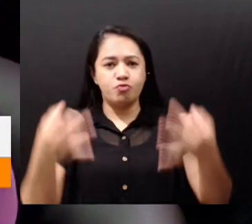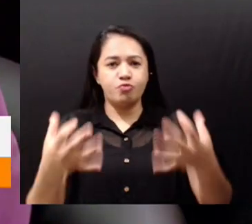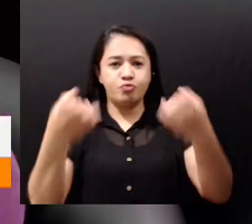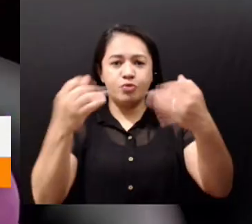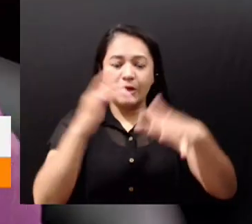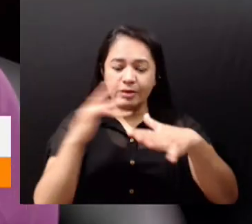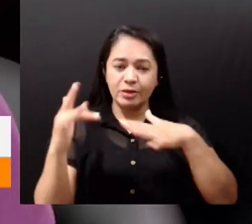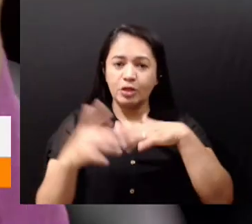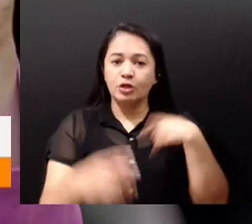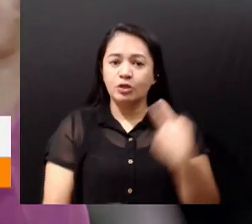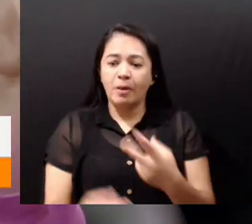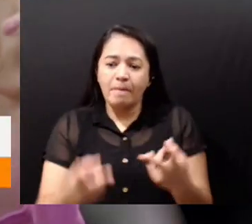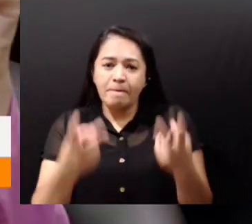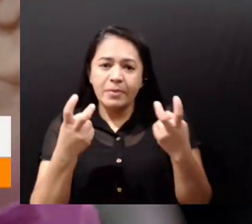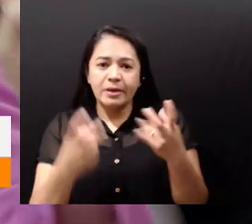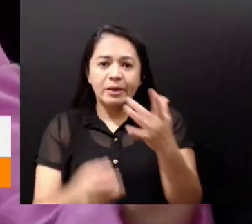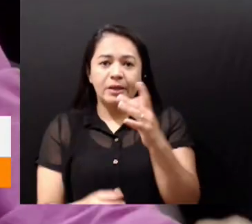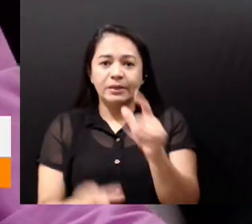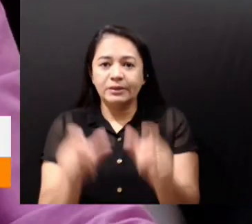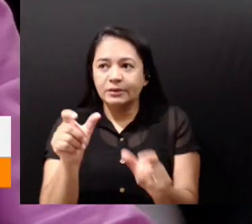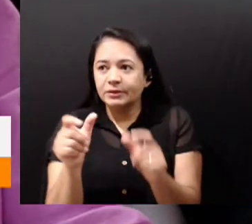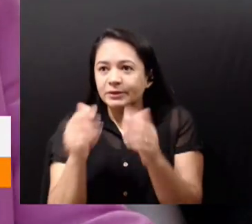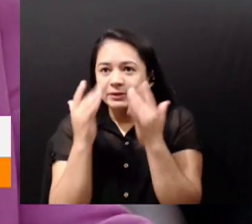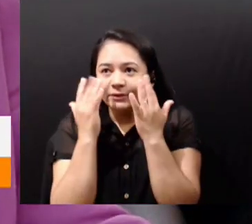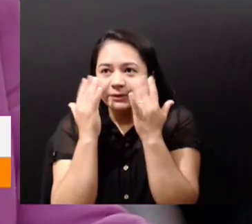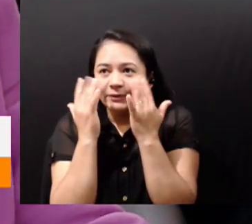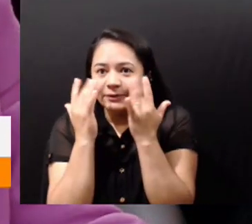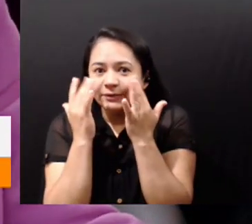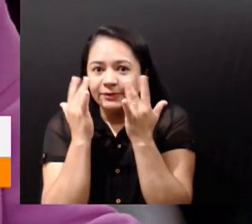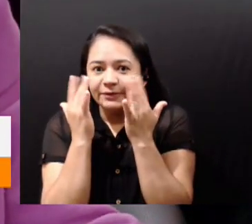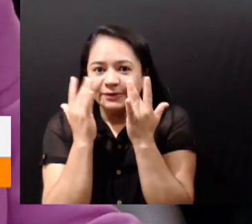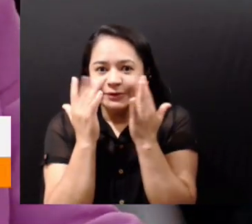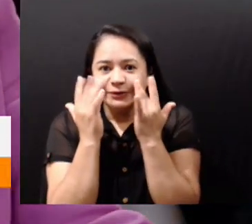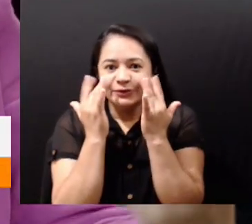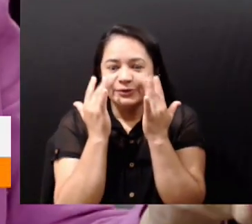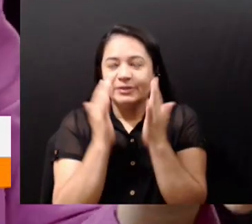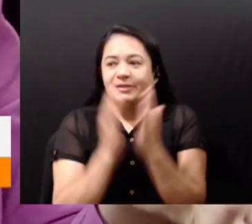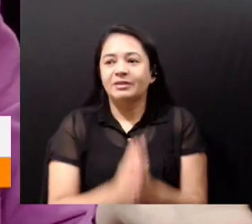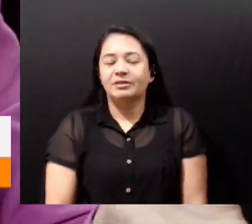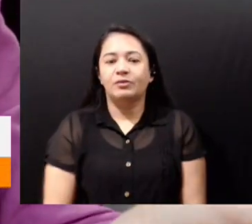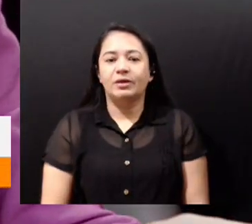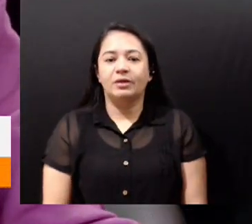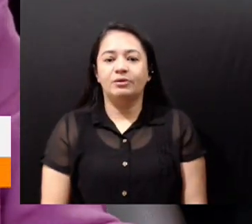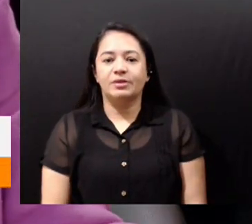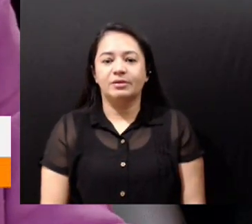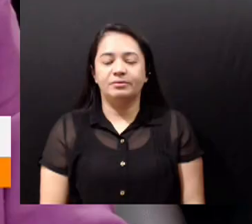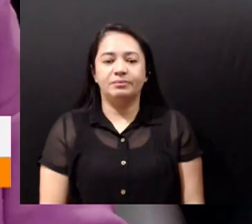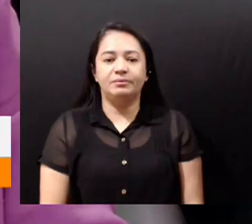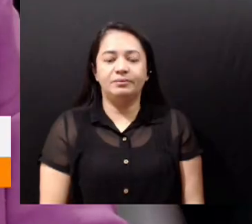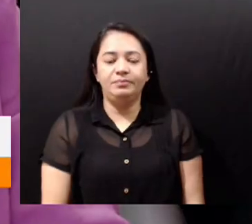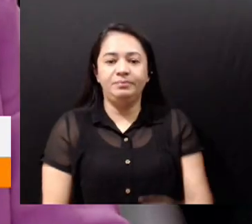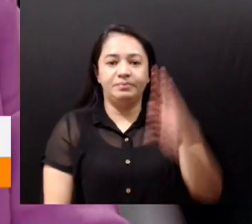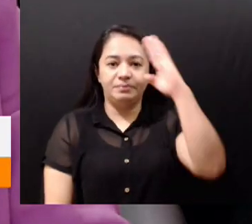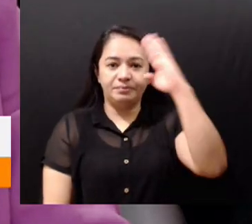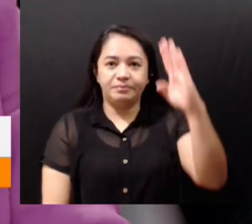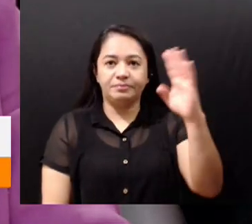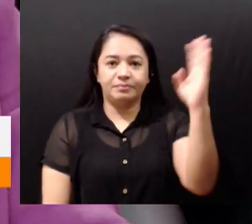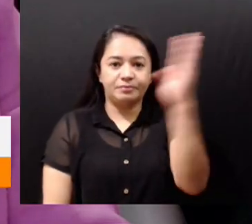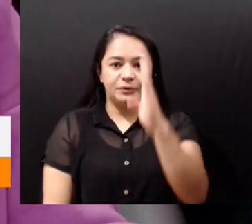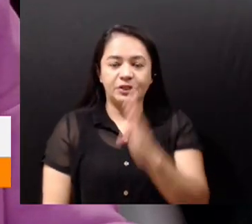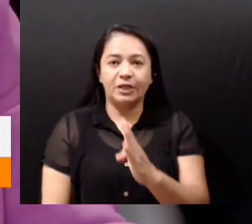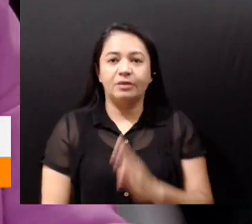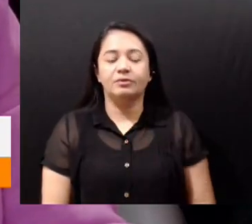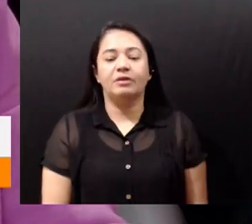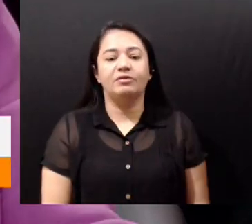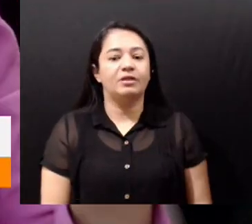pessoas brilham os olhinhos para essas dietas. E aí, principalmente o Brasil, né? Que hoje a gente tem mais